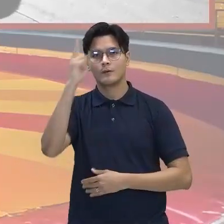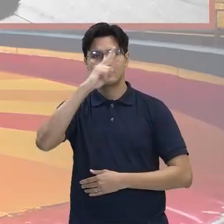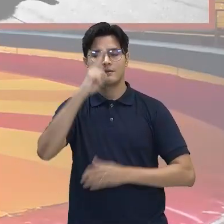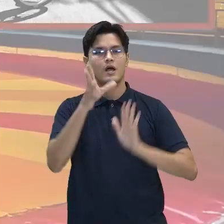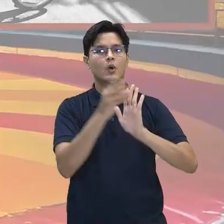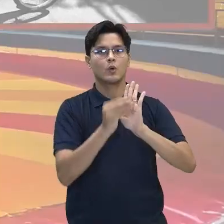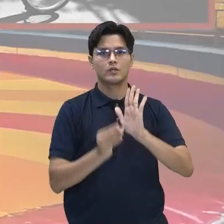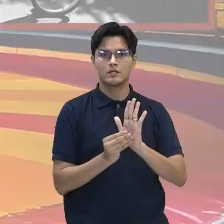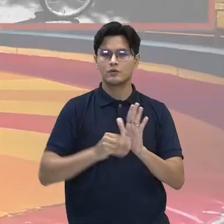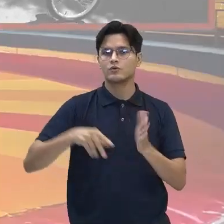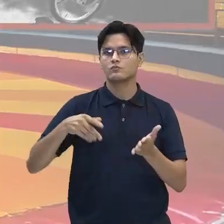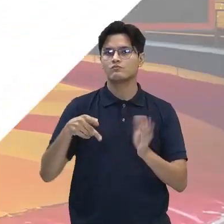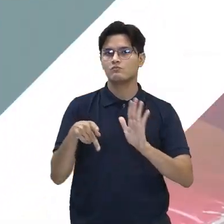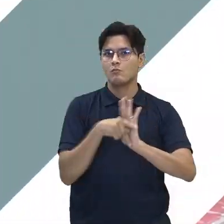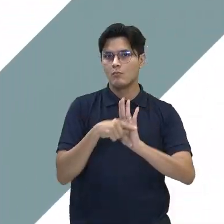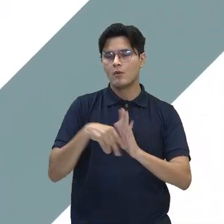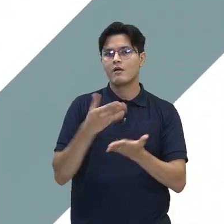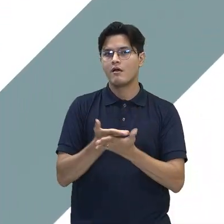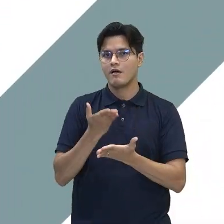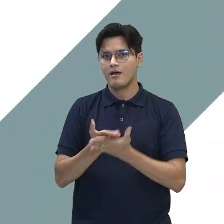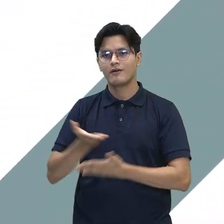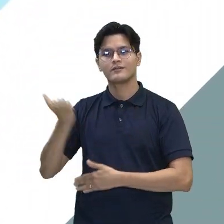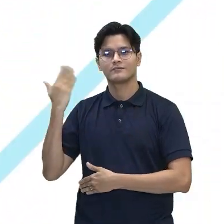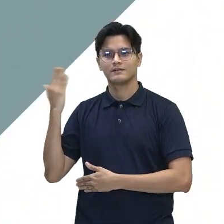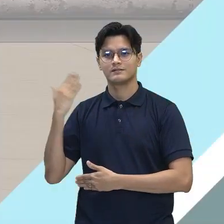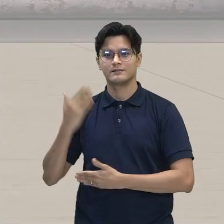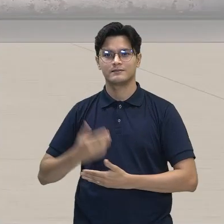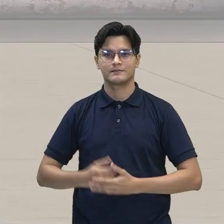última aula da unidade.